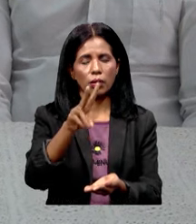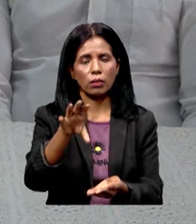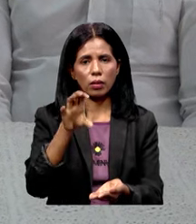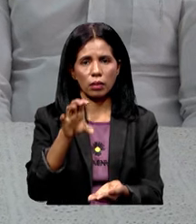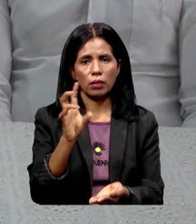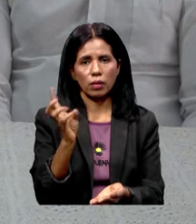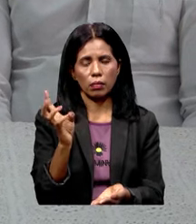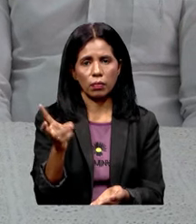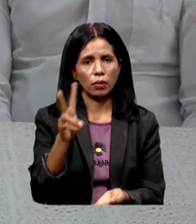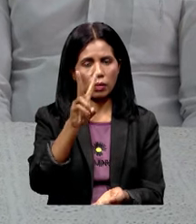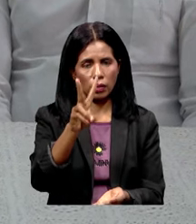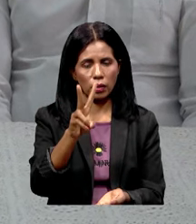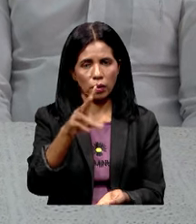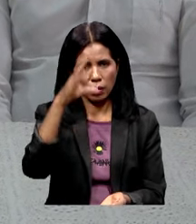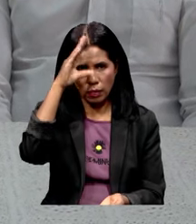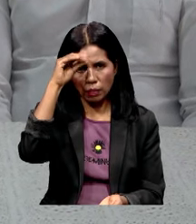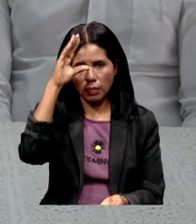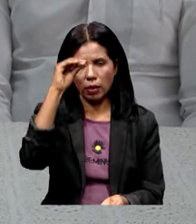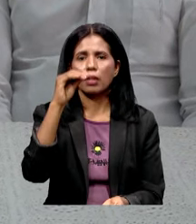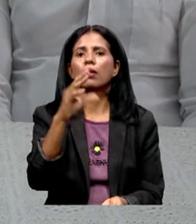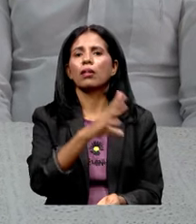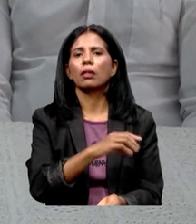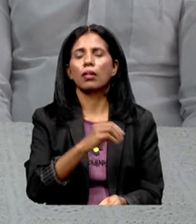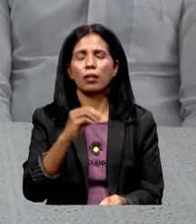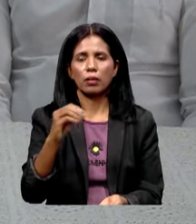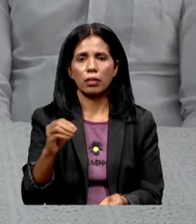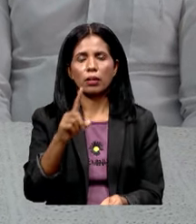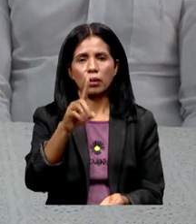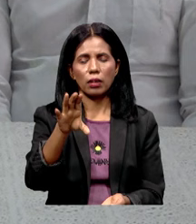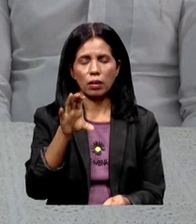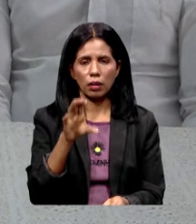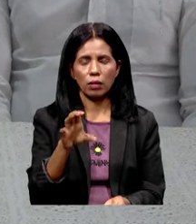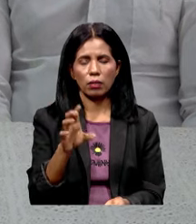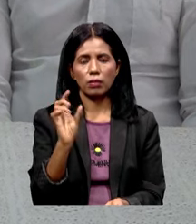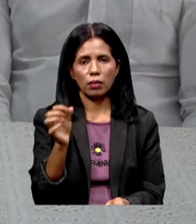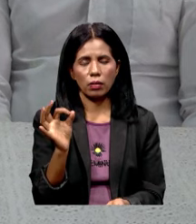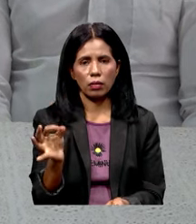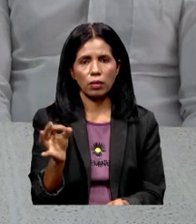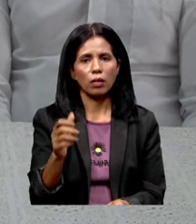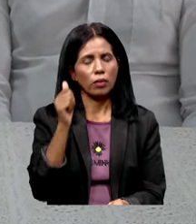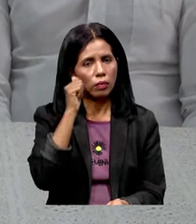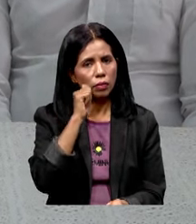262 mane 191 feto 71.